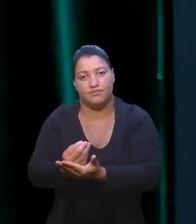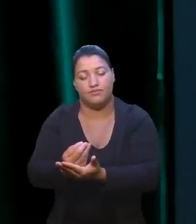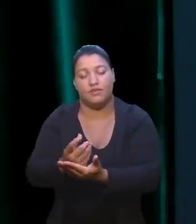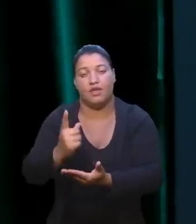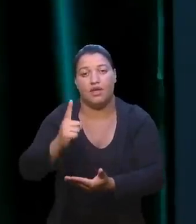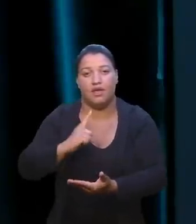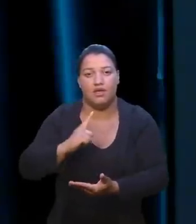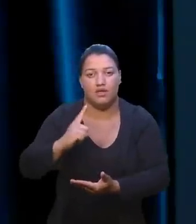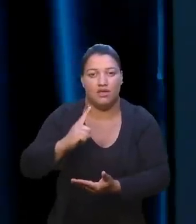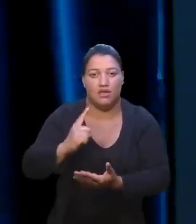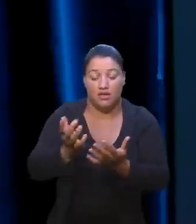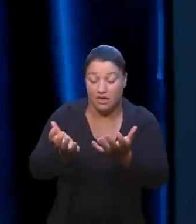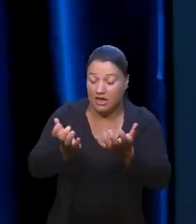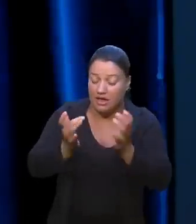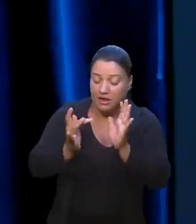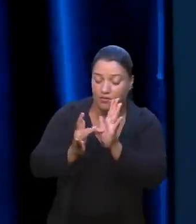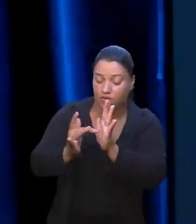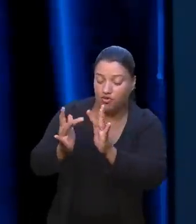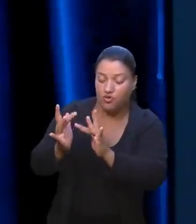Queremos, Senhor Jesus,